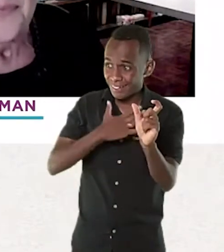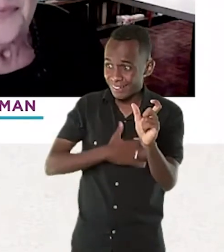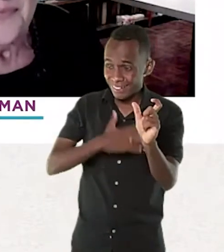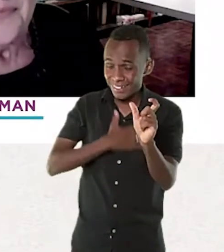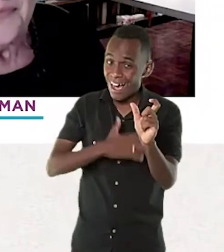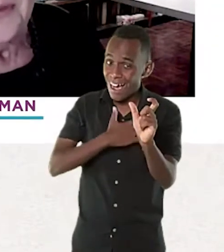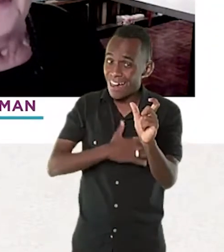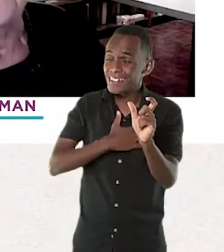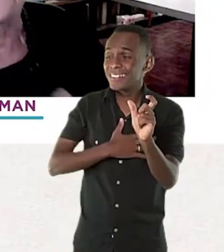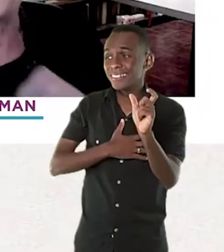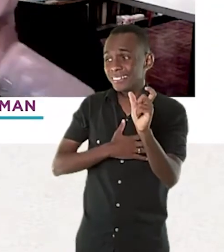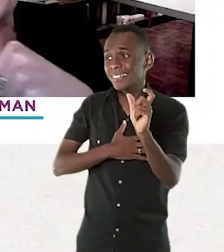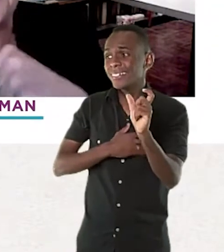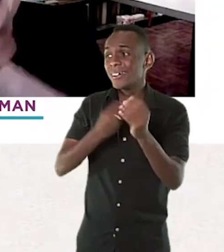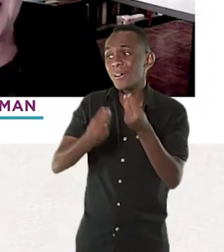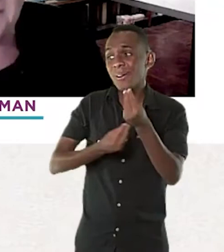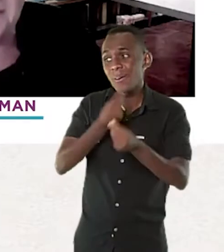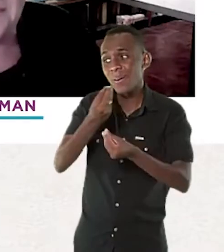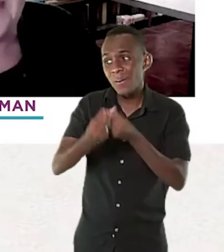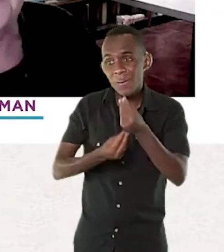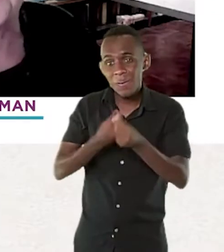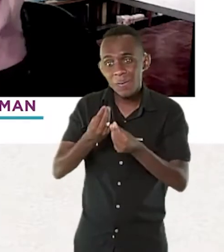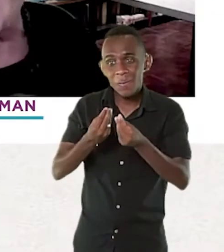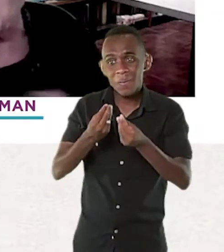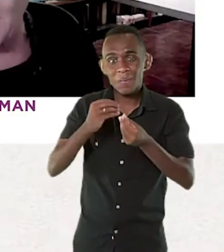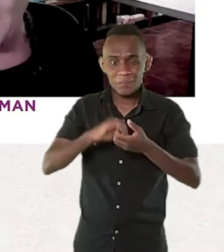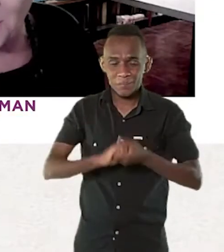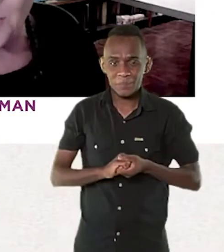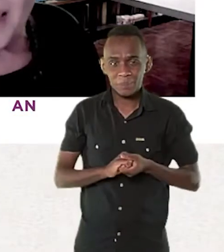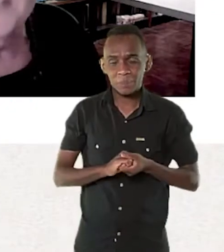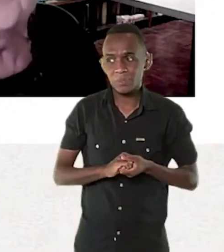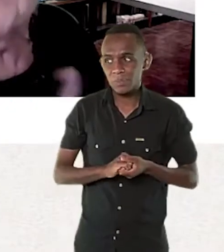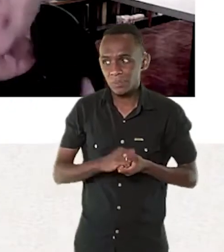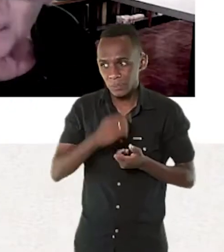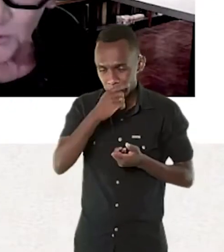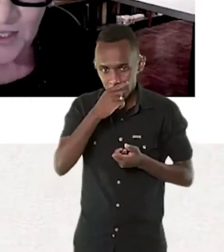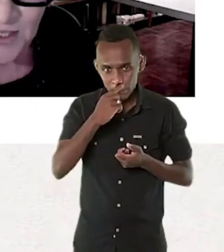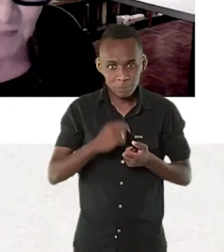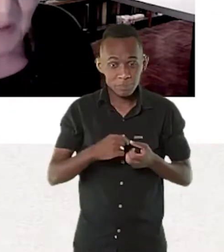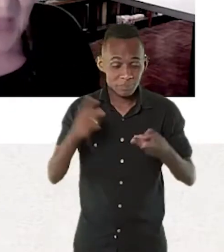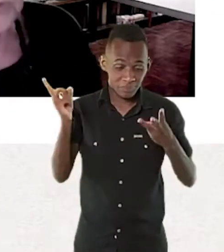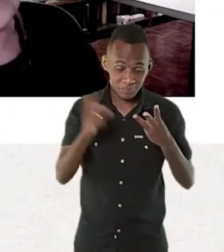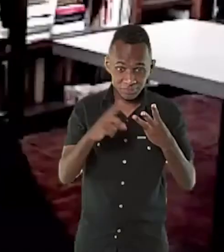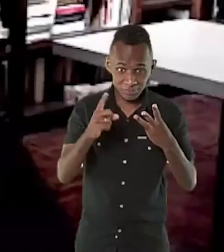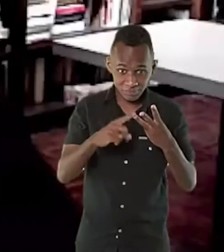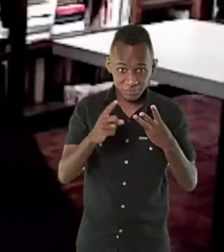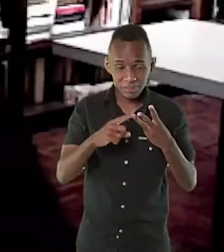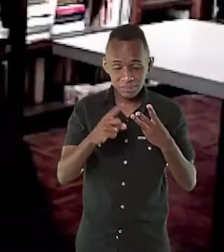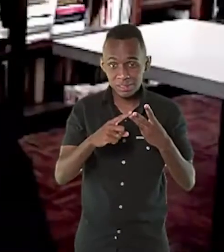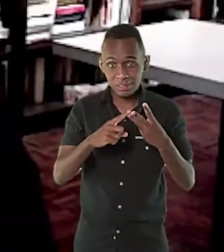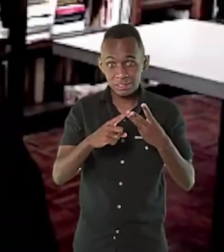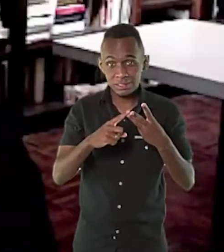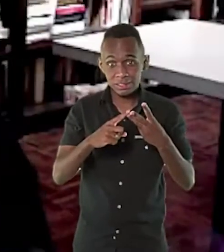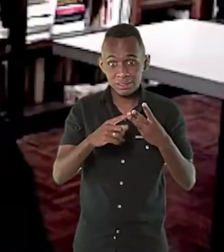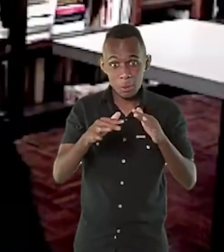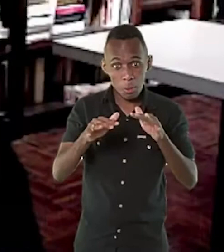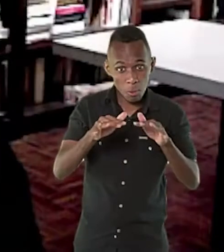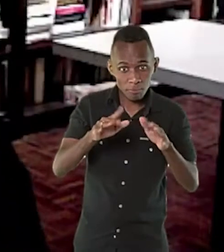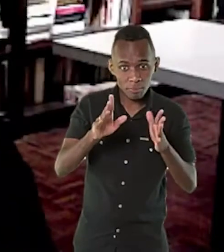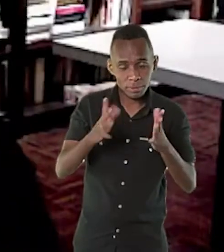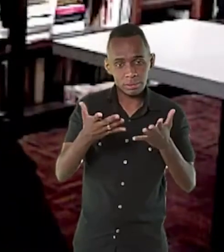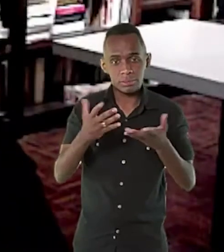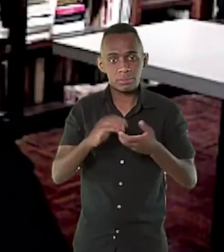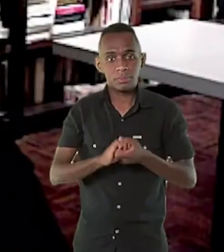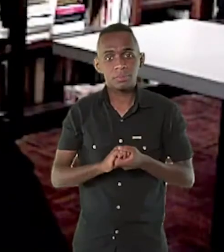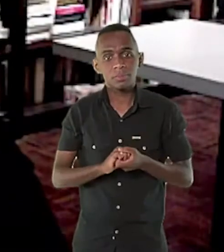essa. Eugenia máquina. É o terceiro aspecto desse impacto. Tá. Eugenia, como